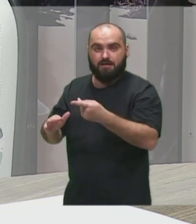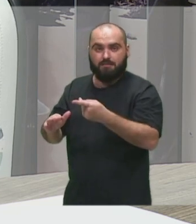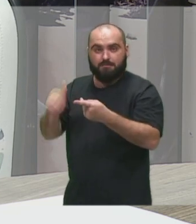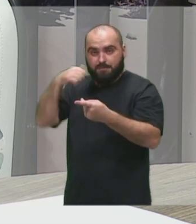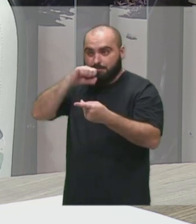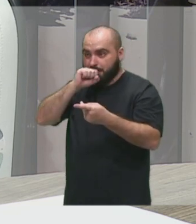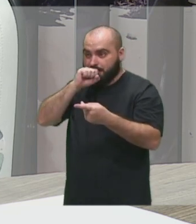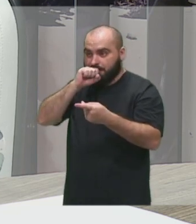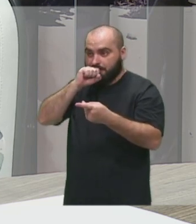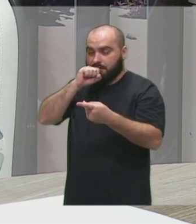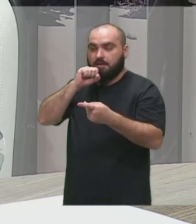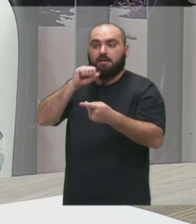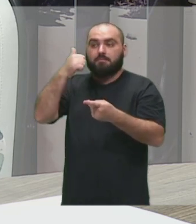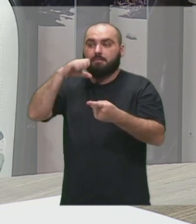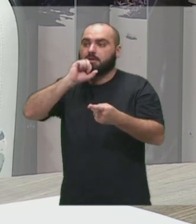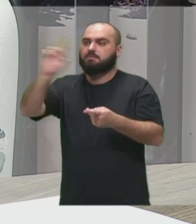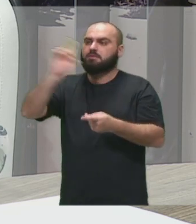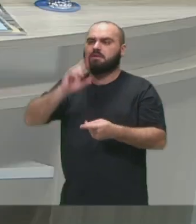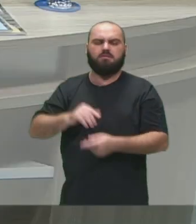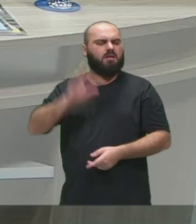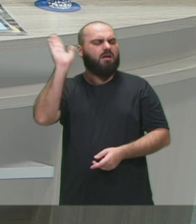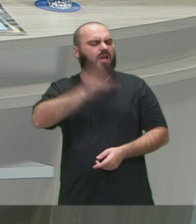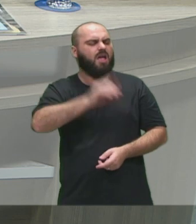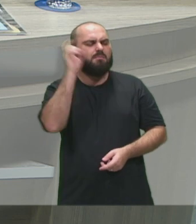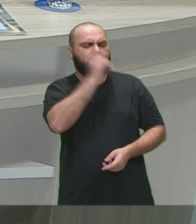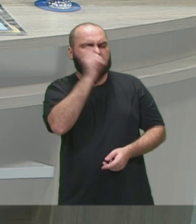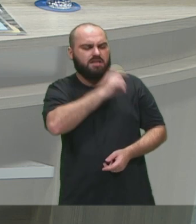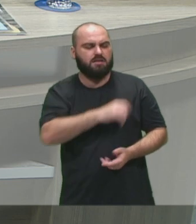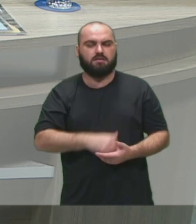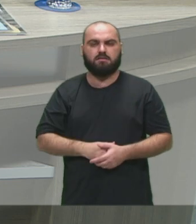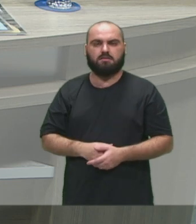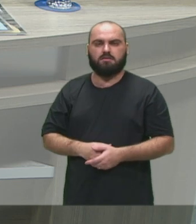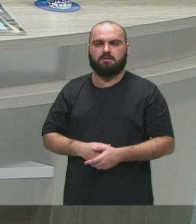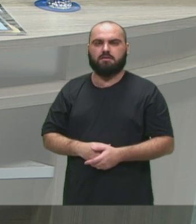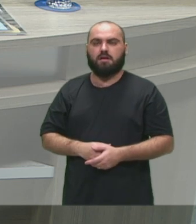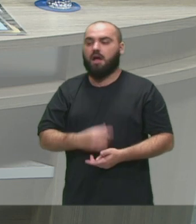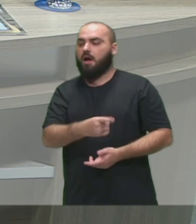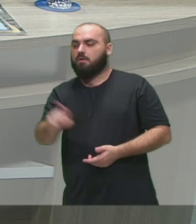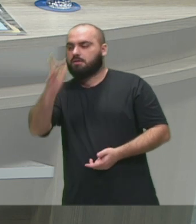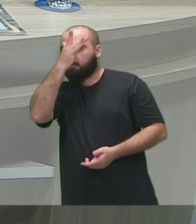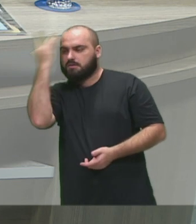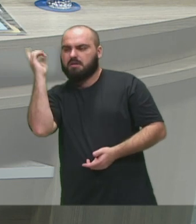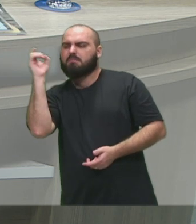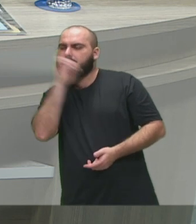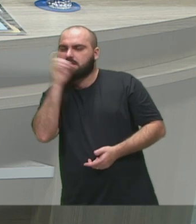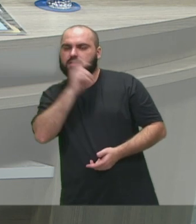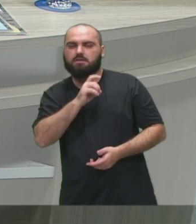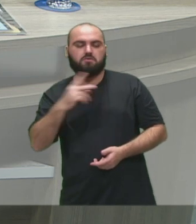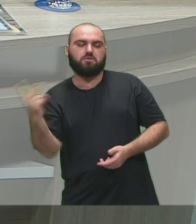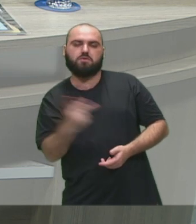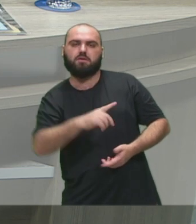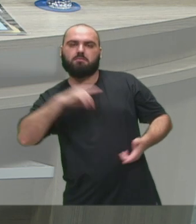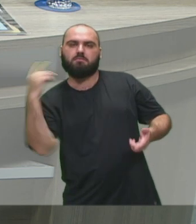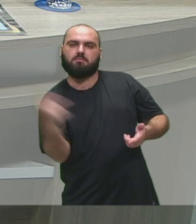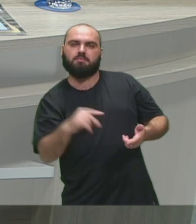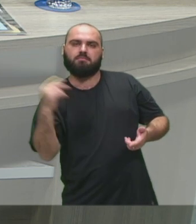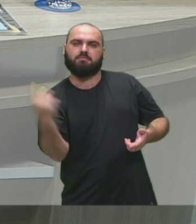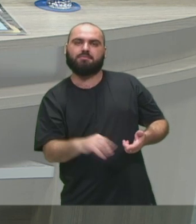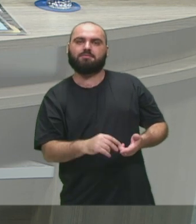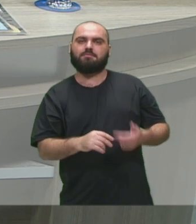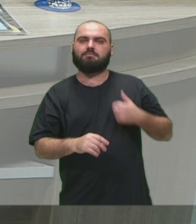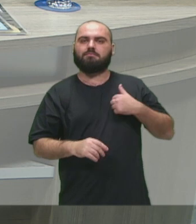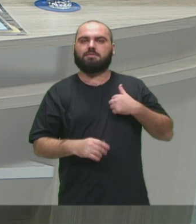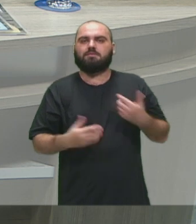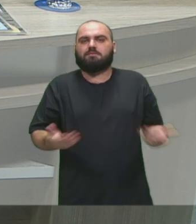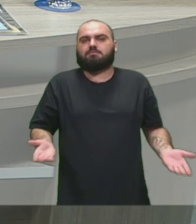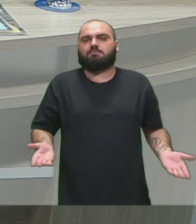é mentira dela, ela é uma mentirosa. E aí os dois me bateram. Então, a necessidade de quando a criança for relatar,